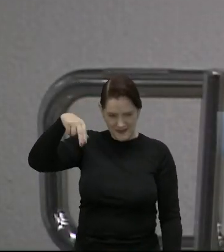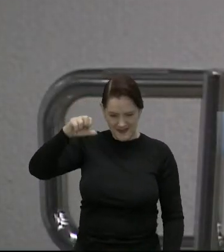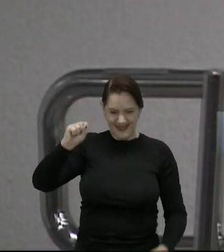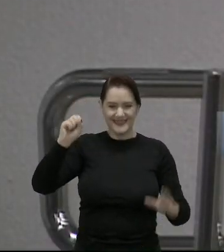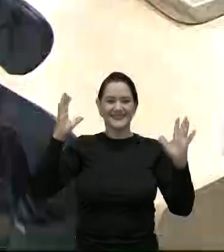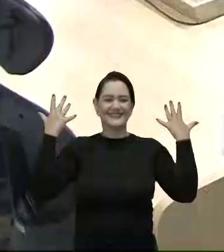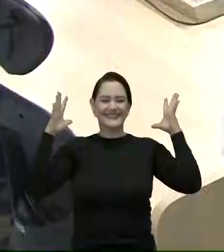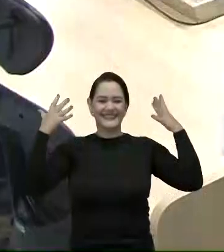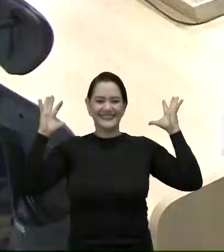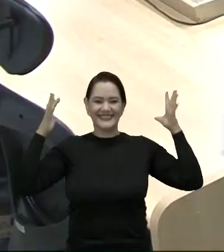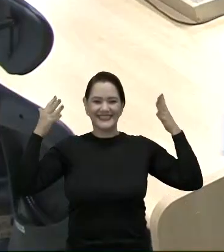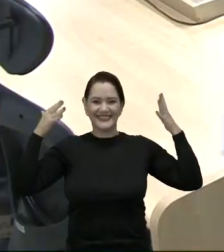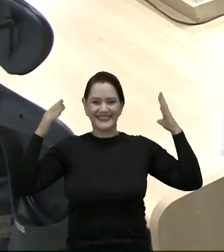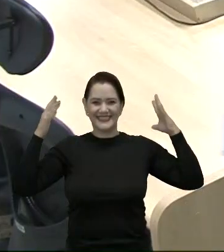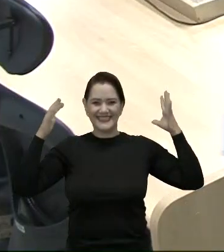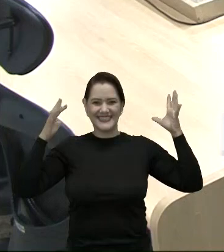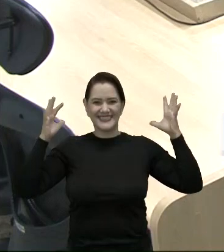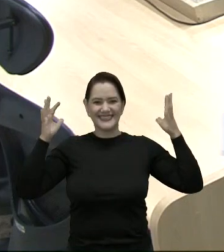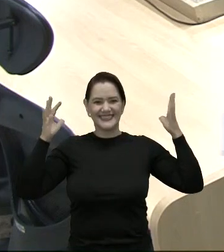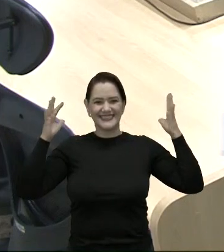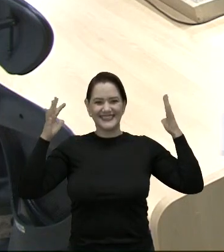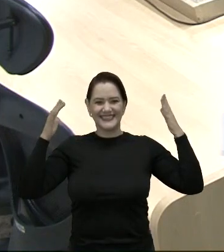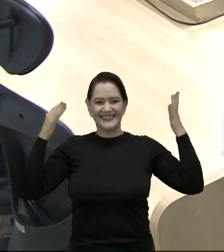de palmas.